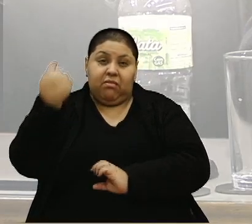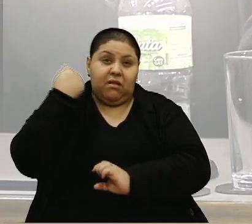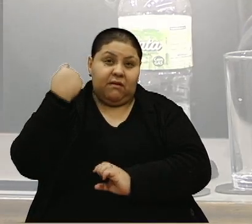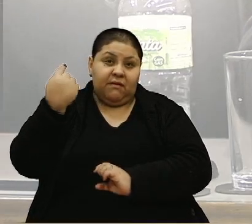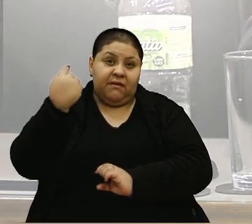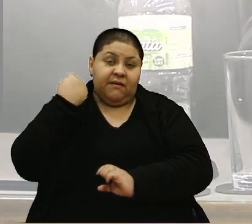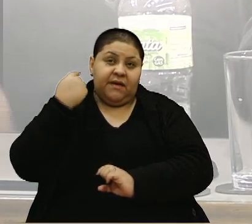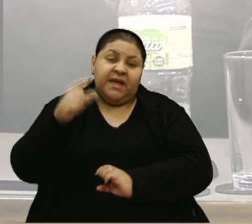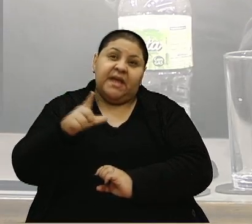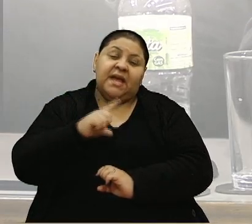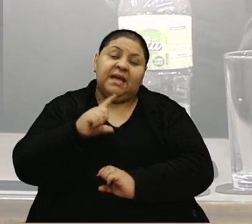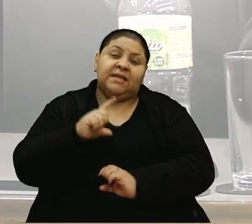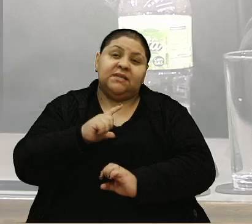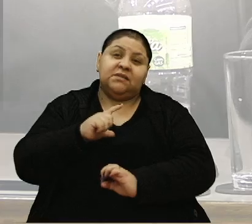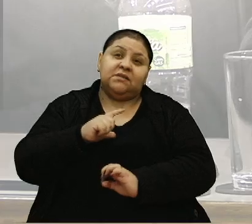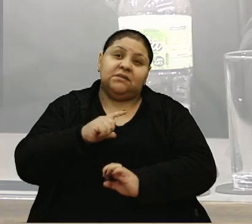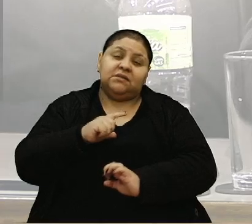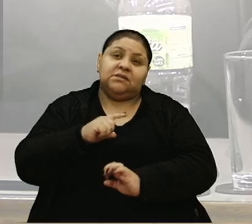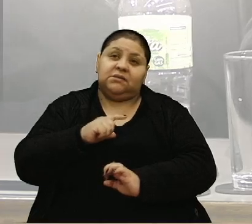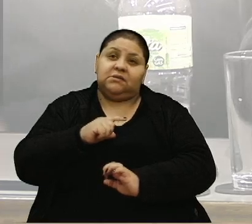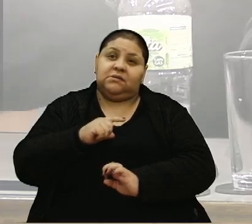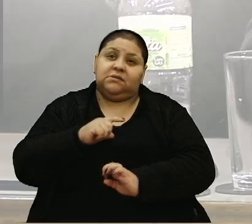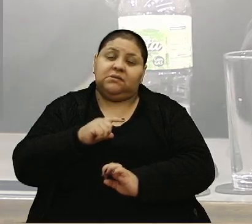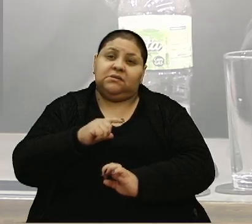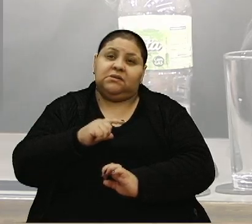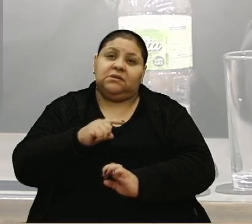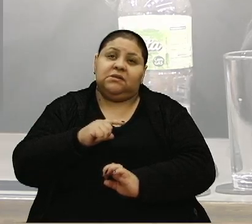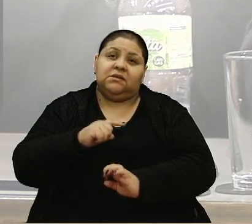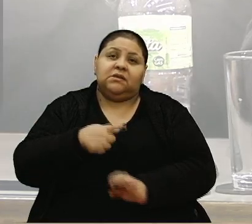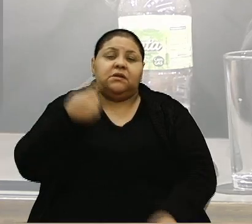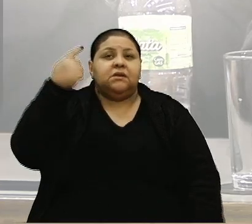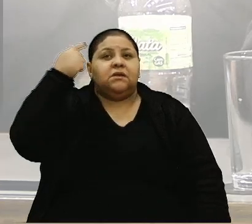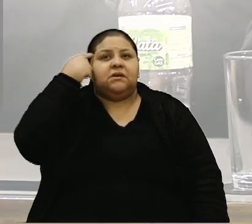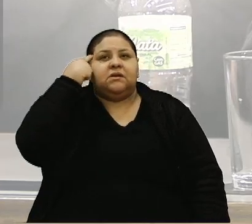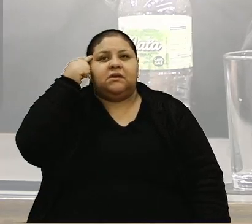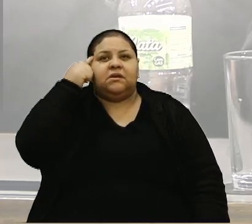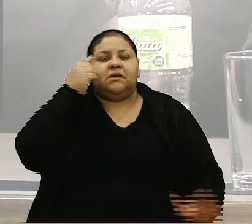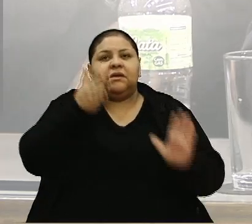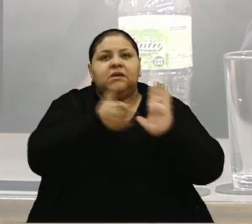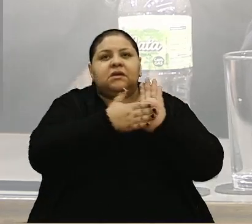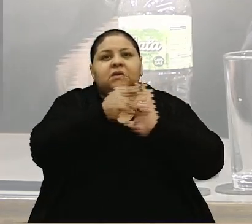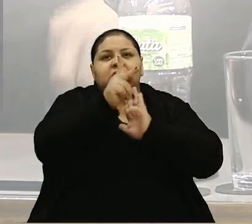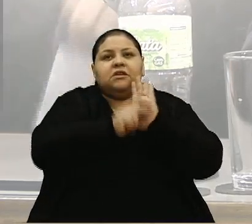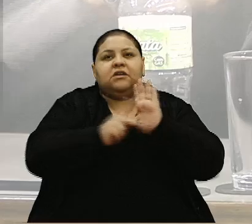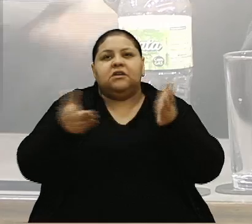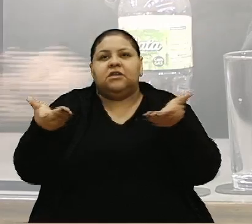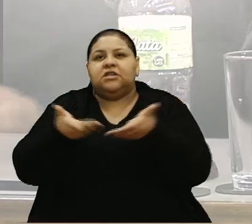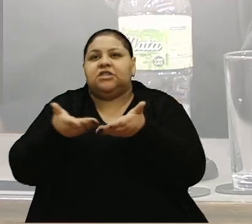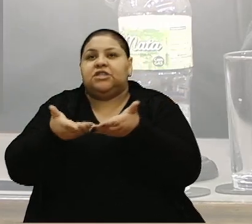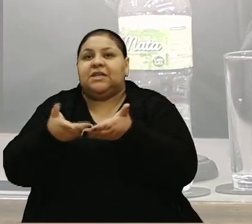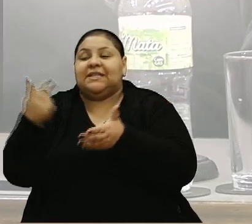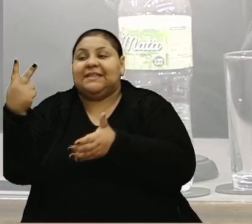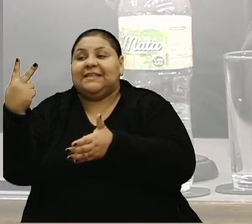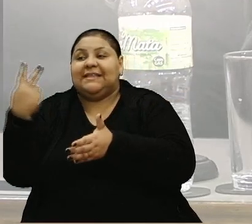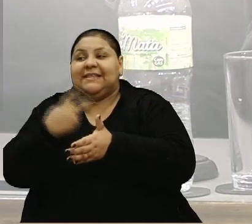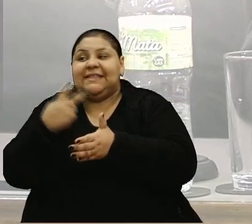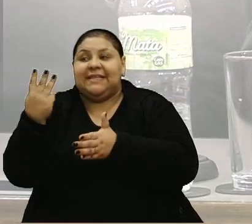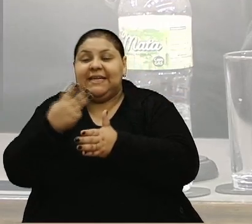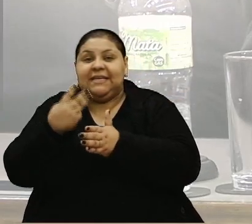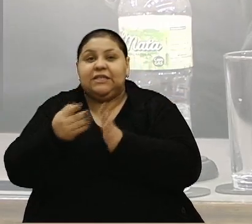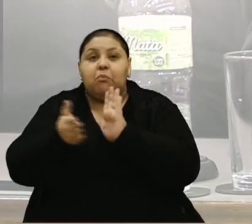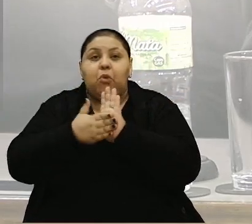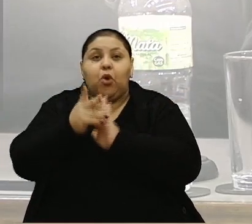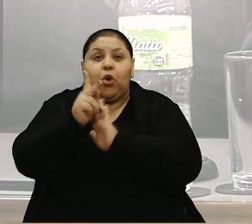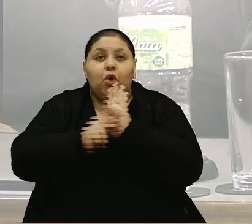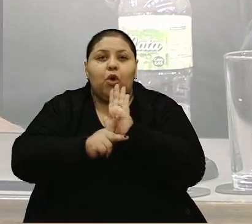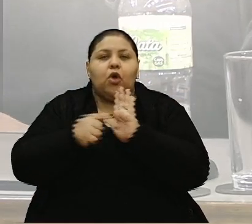a gente tinha que... Quando tu estava pensando em protocolar um projeto, já tinha 3 protocolando o mesmo projeto. Eu lembro de um